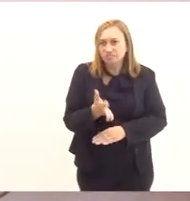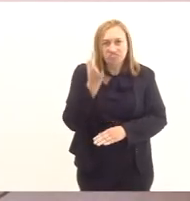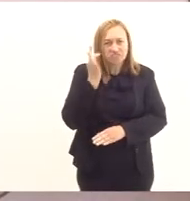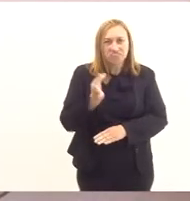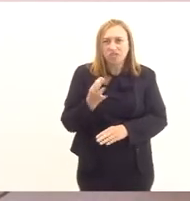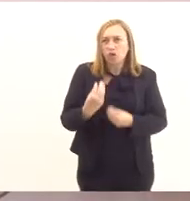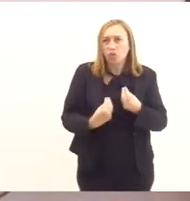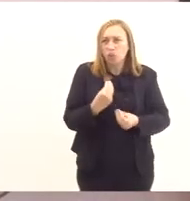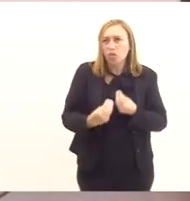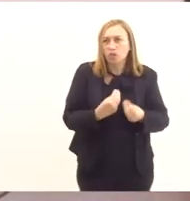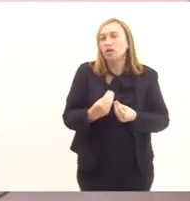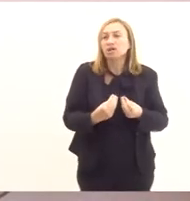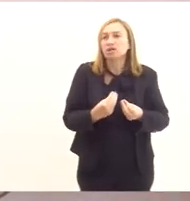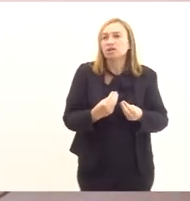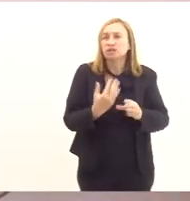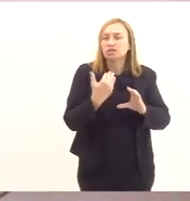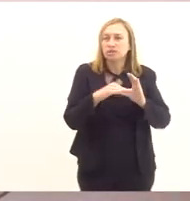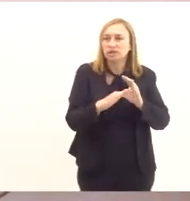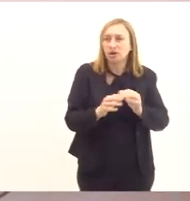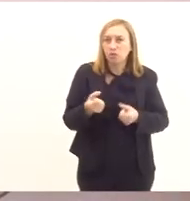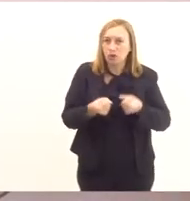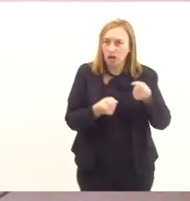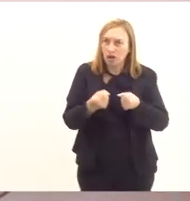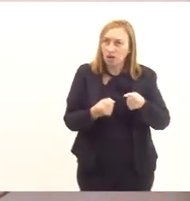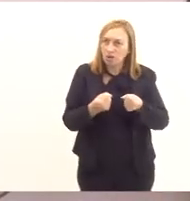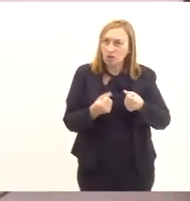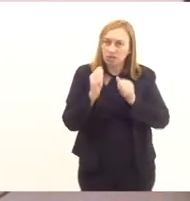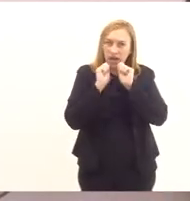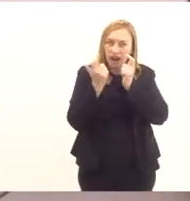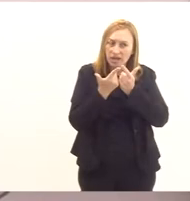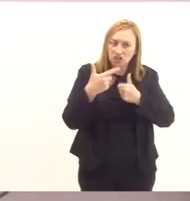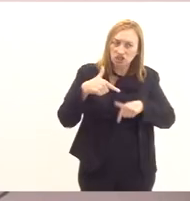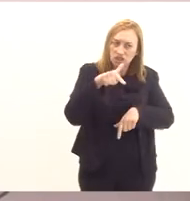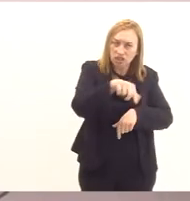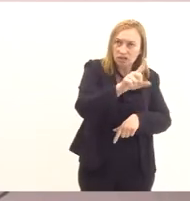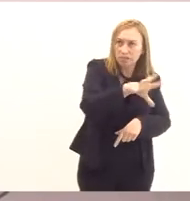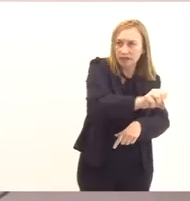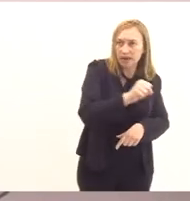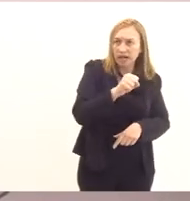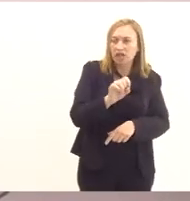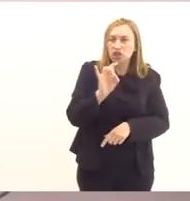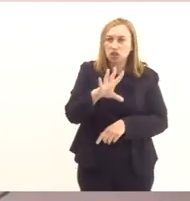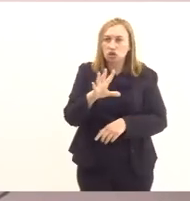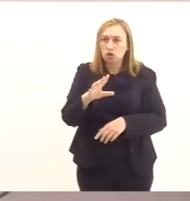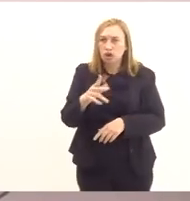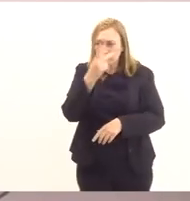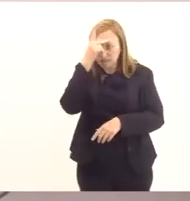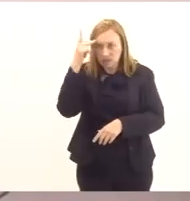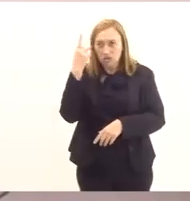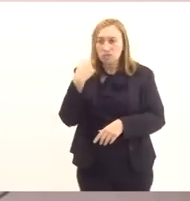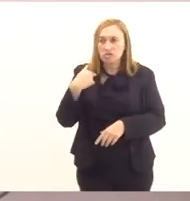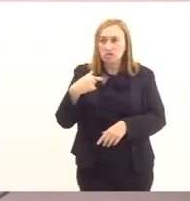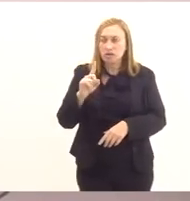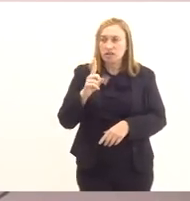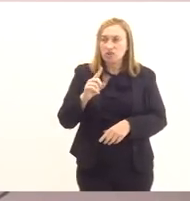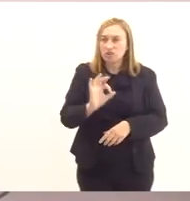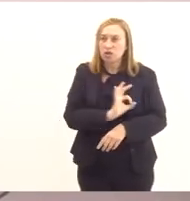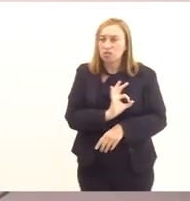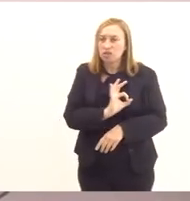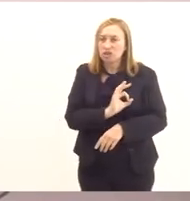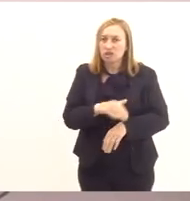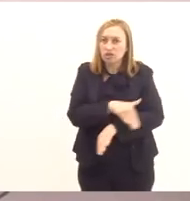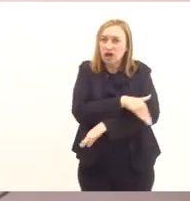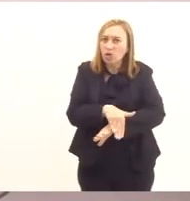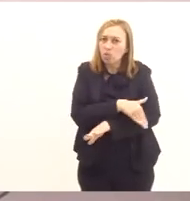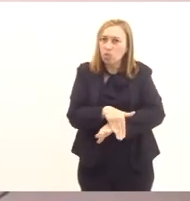sei como a gente vai mandar o carro da CPI é até eu eu mandarei a só o funcionário para não tirar o policial militar da